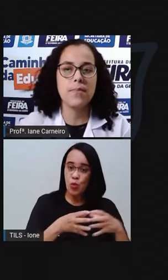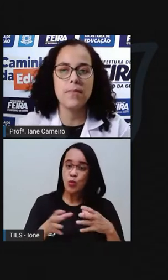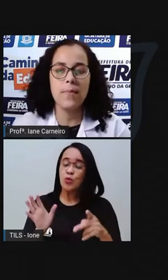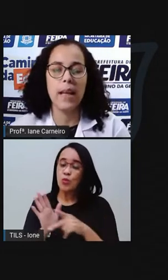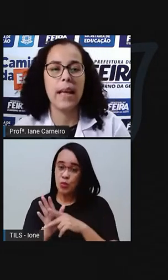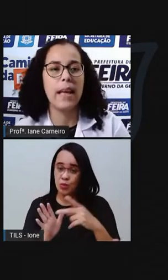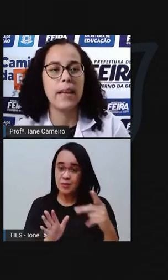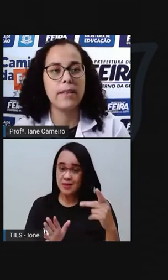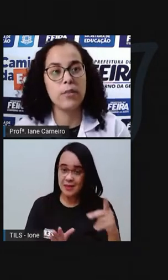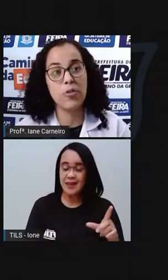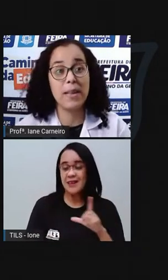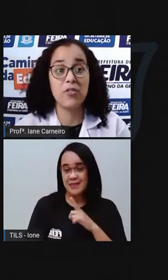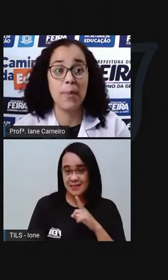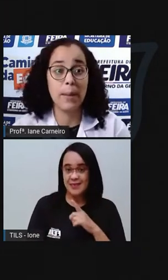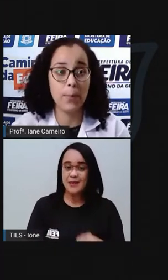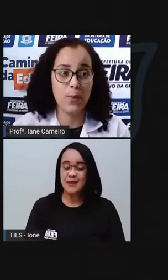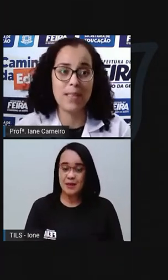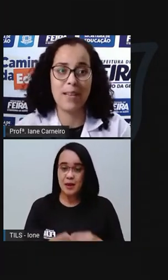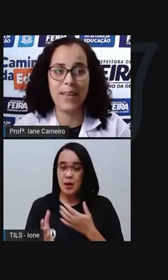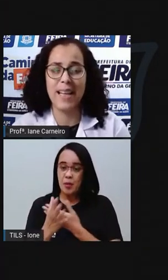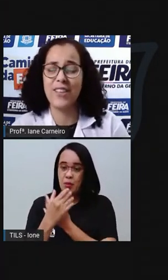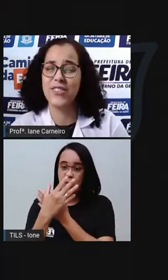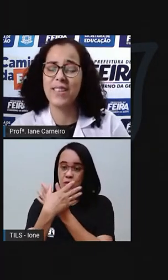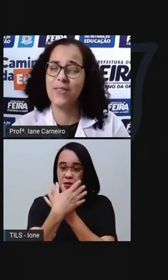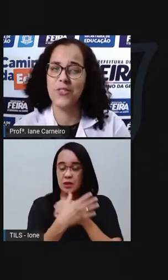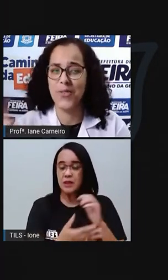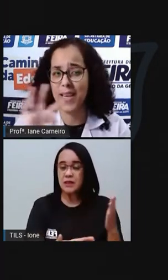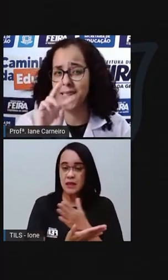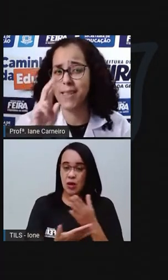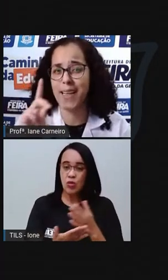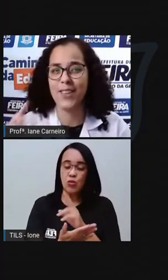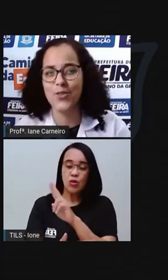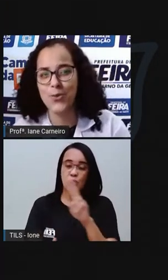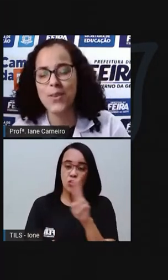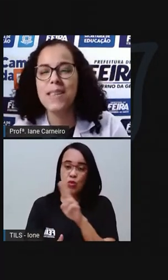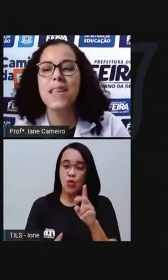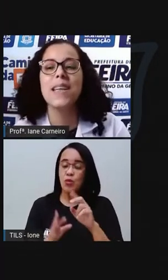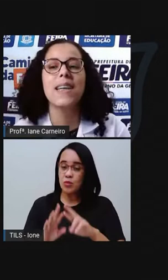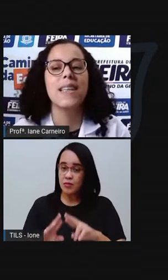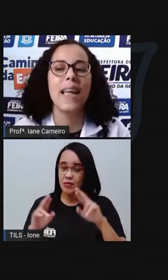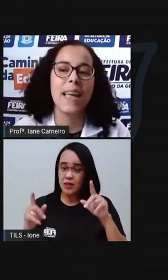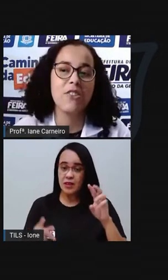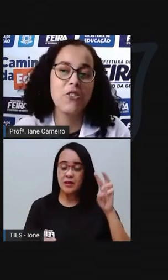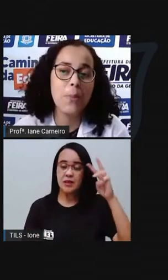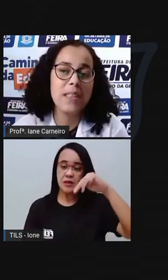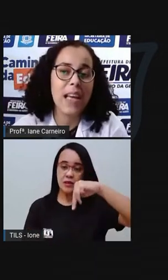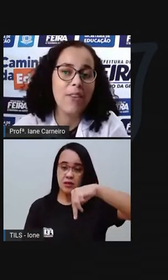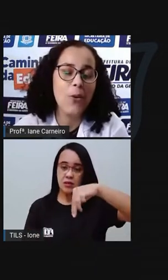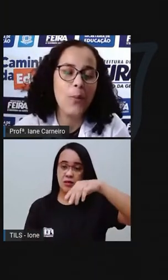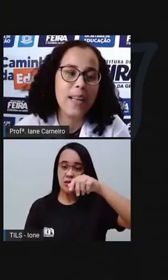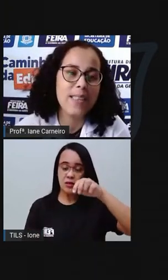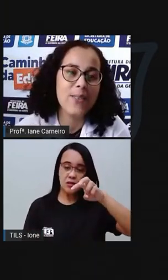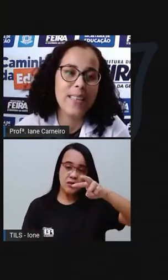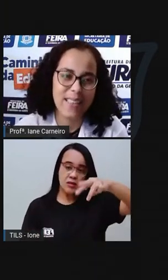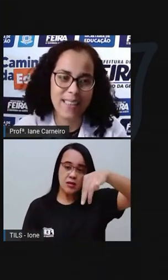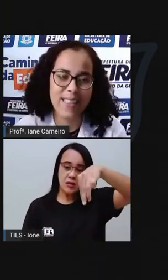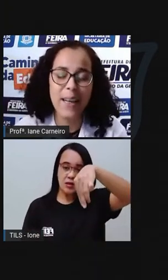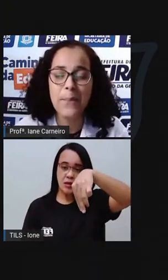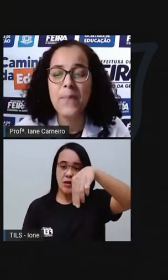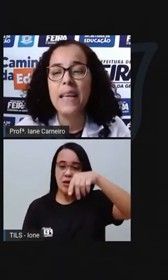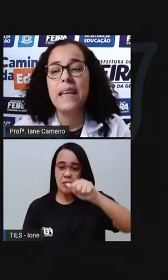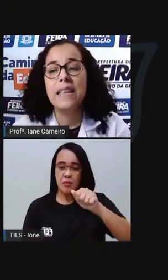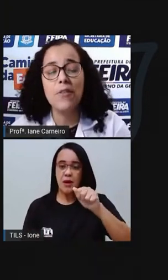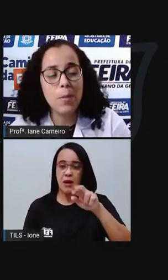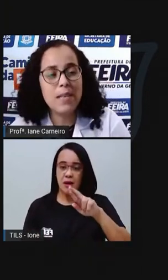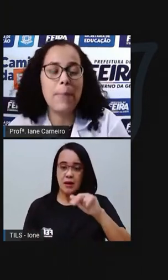são são tomadas de mariposas na verdade né Tem uma diferença entre elas duas aí a gente observa como elas são lindas